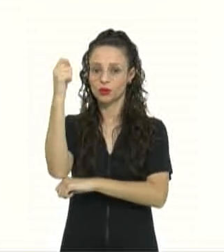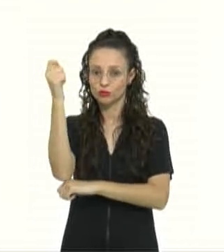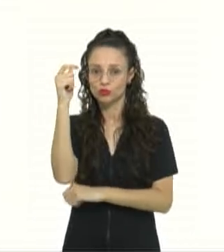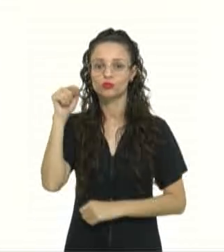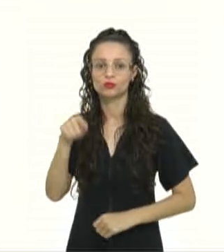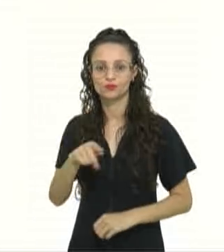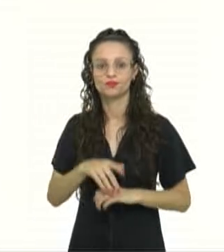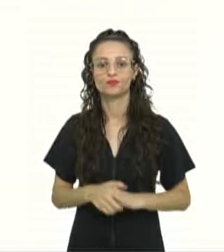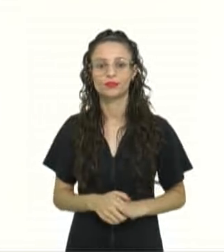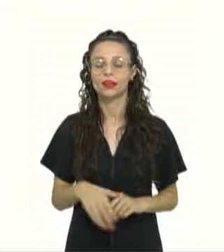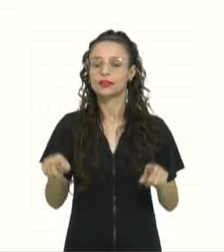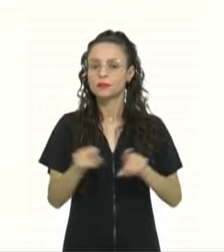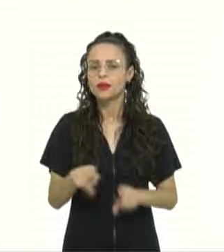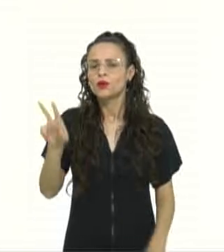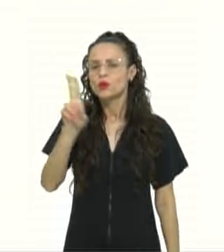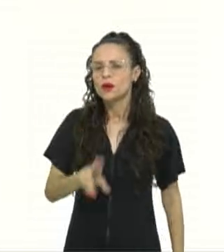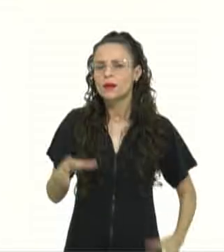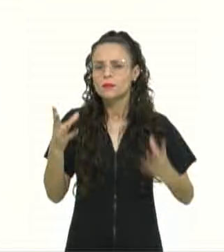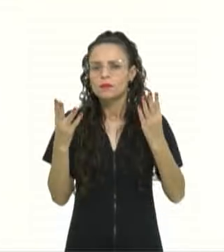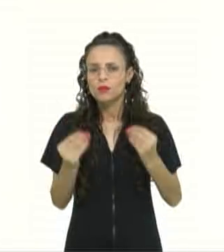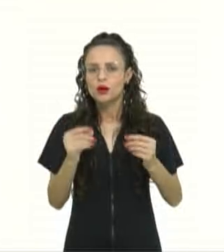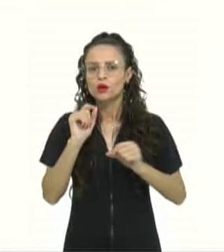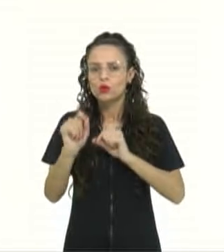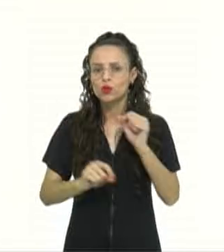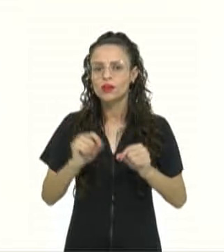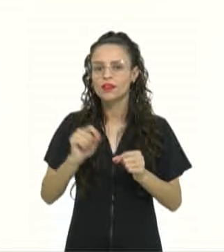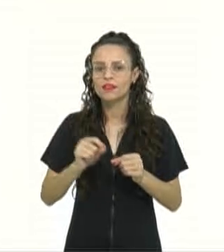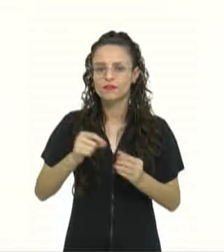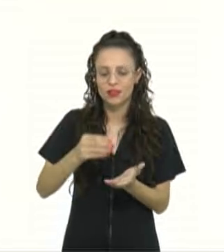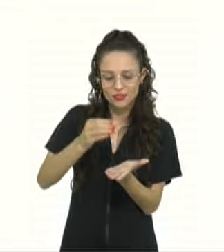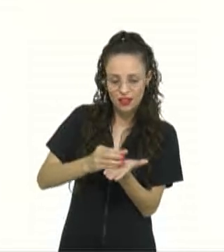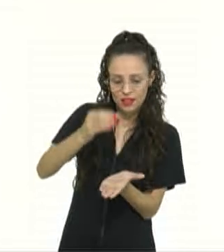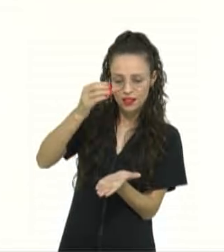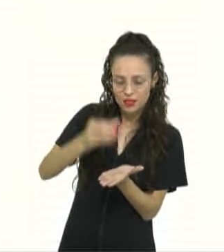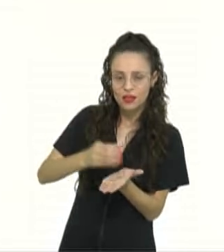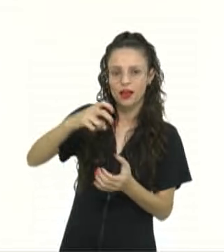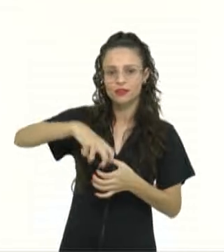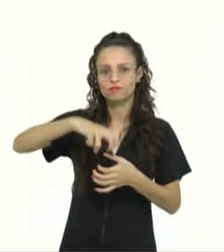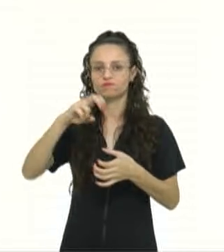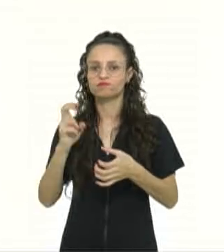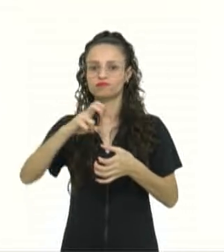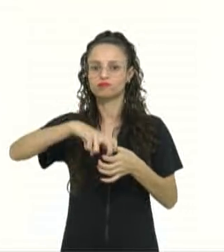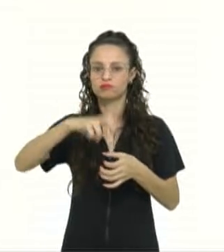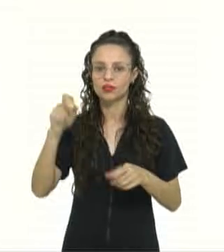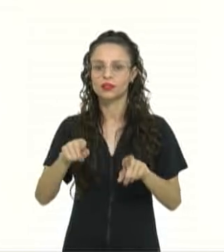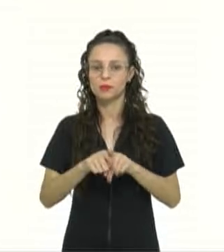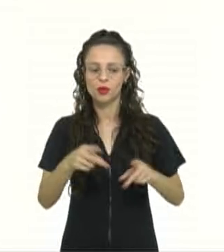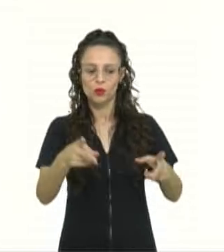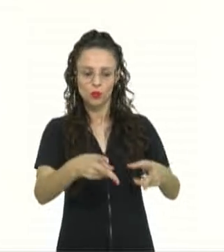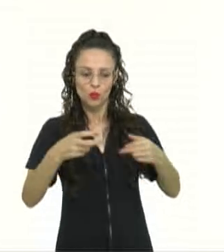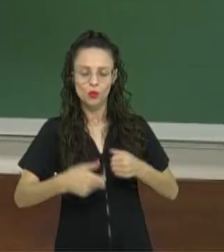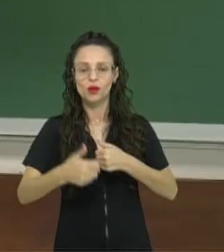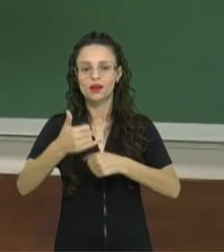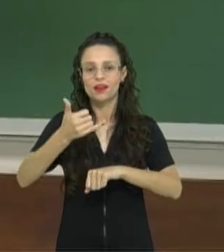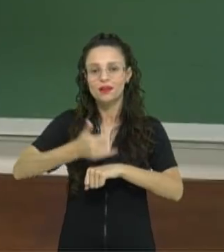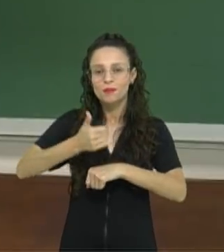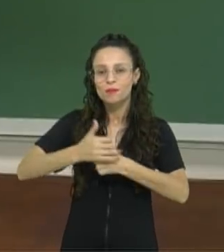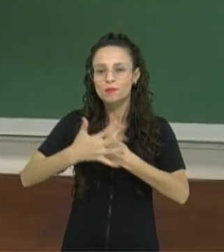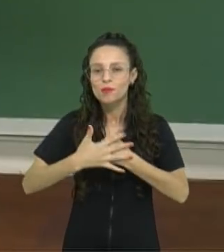Ele é muito útil na fabricação de latas de conserva, na obtenção do bronze, que é utilizado